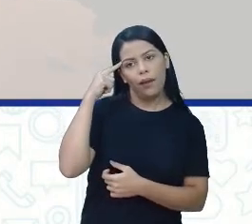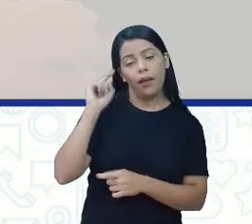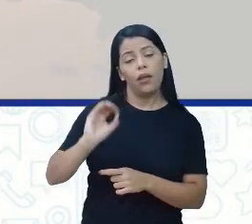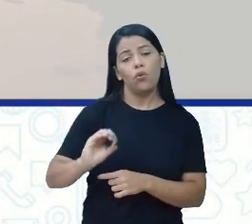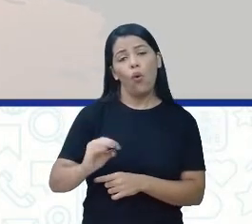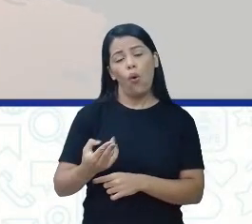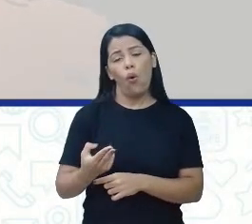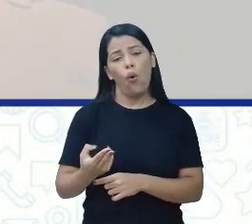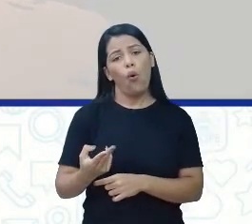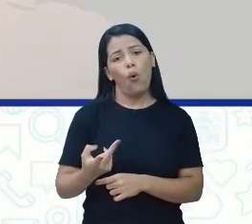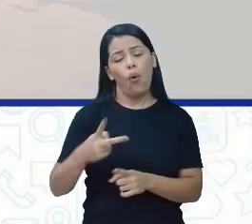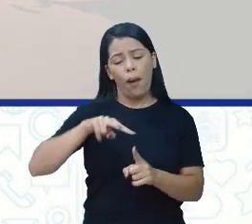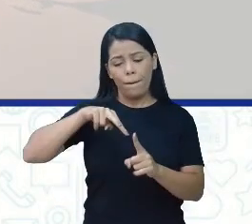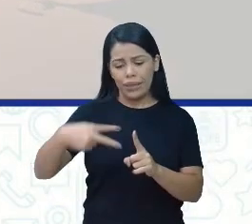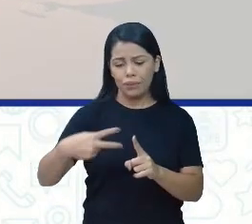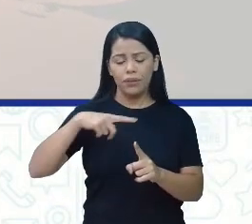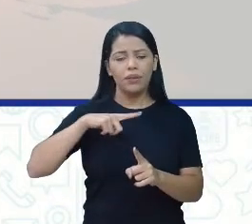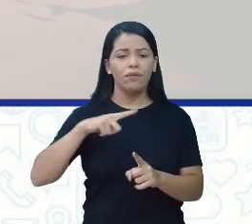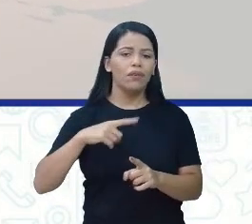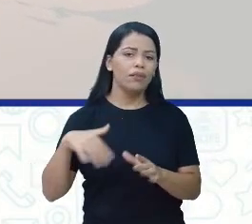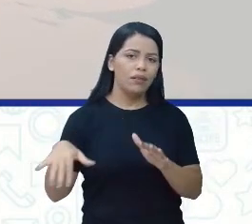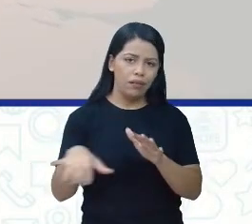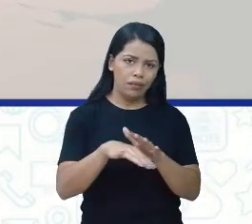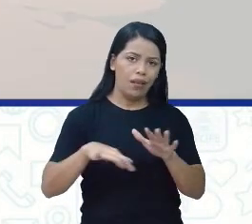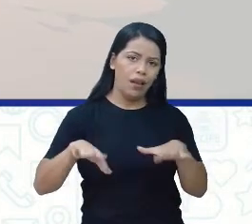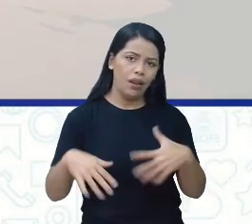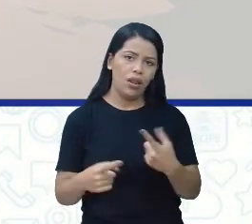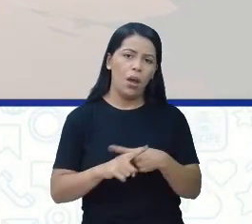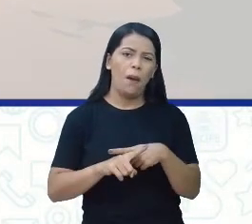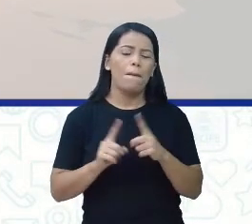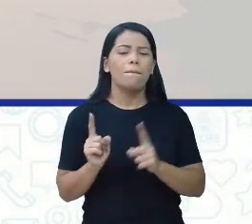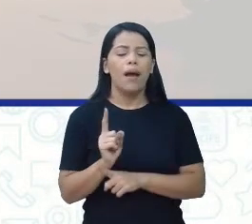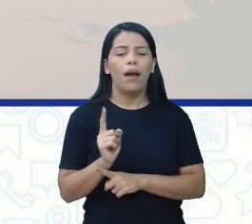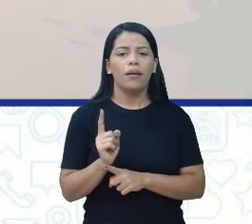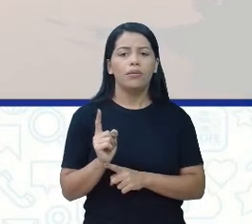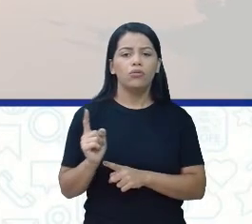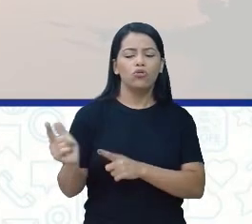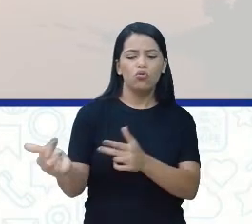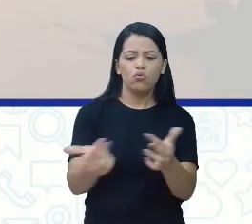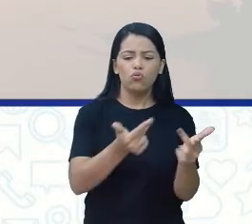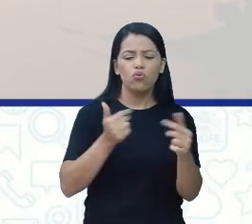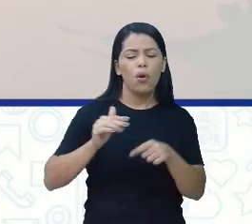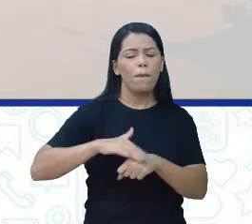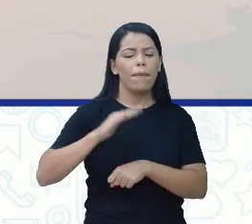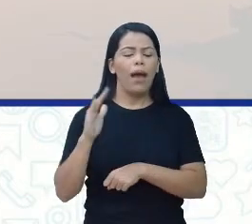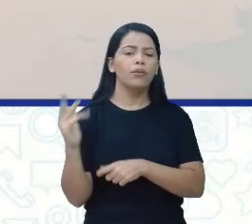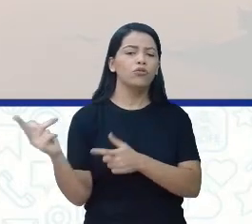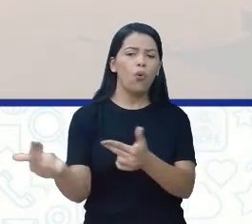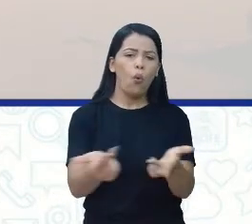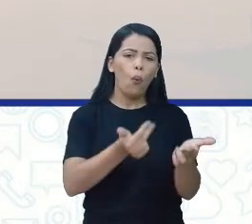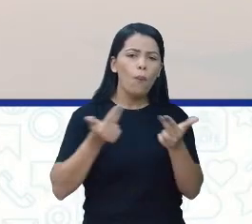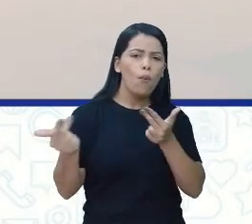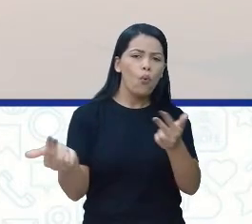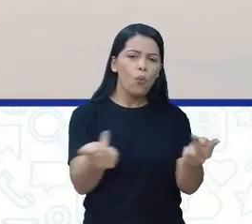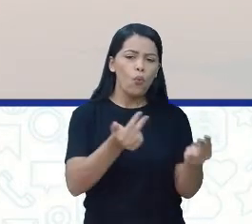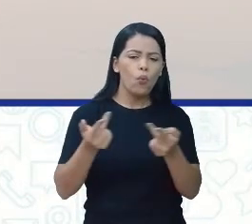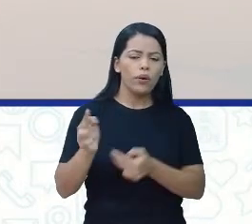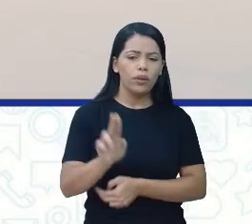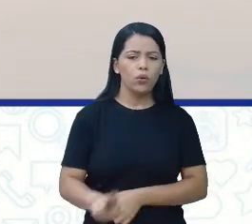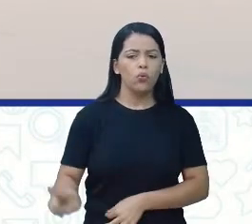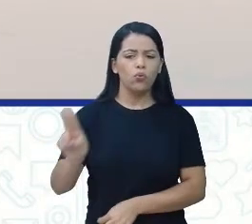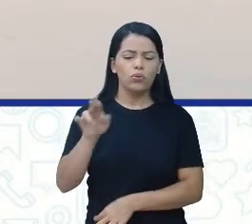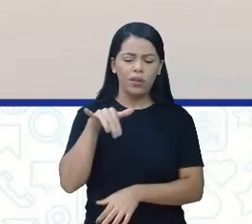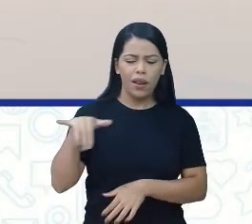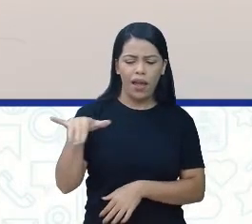que se realiza. Mas a conceituação mais comumente adotada e relacionada